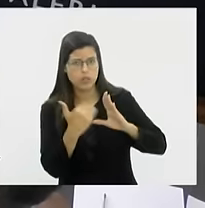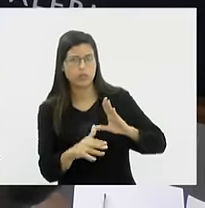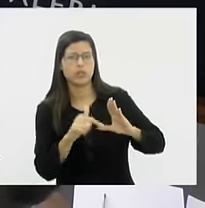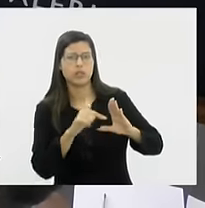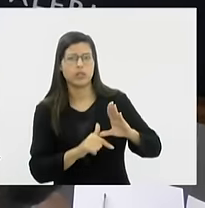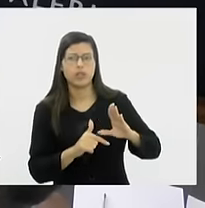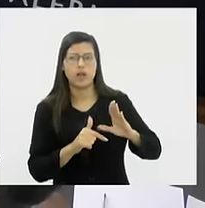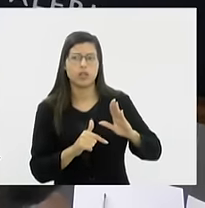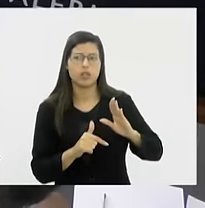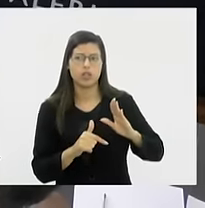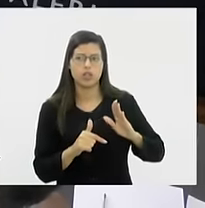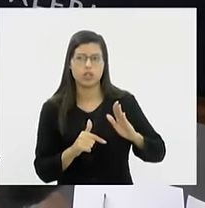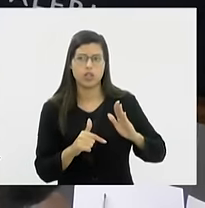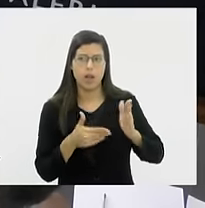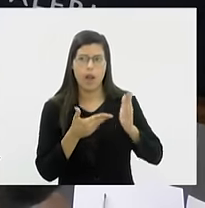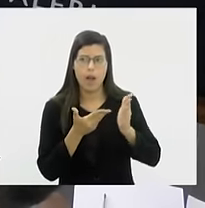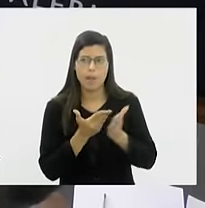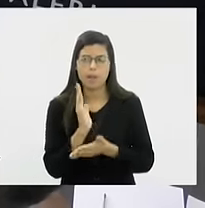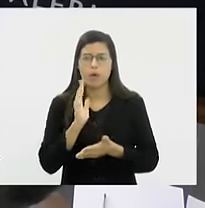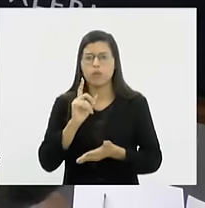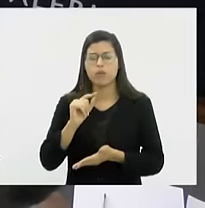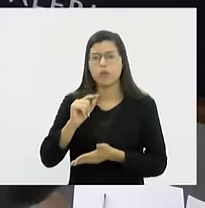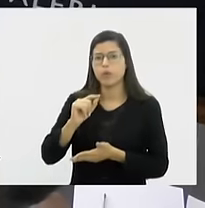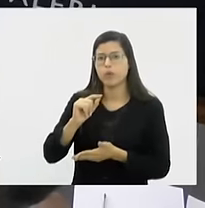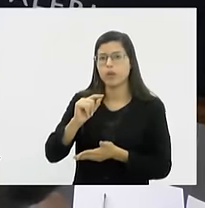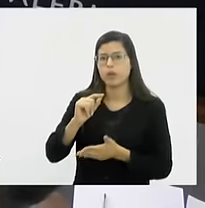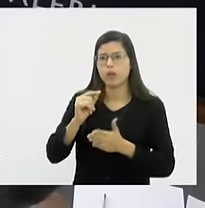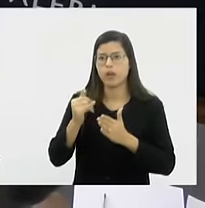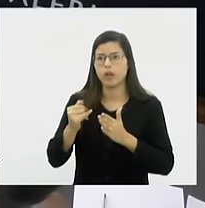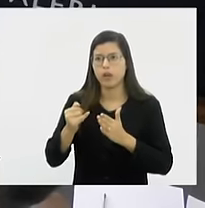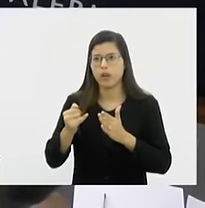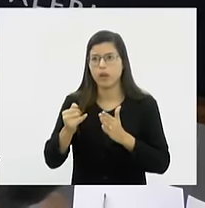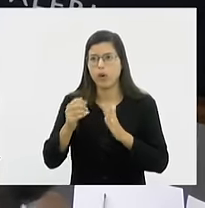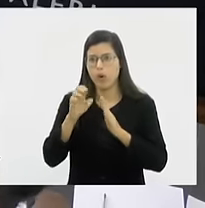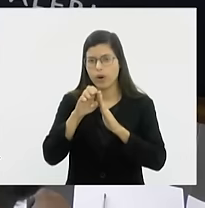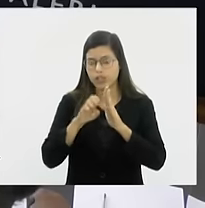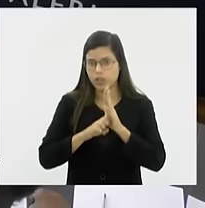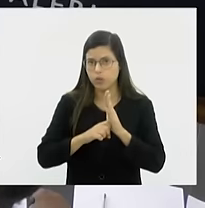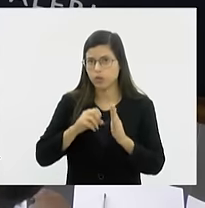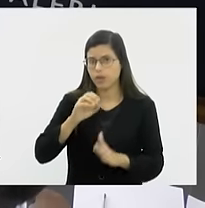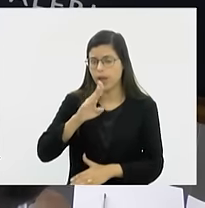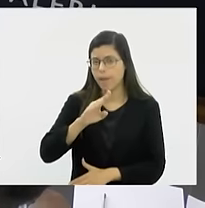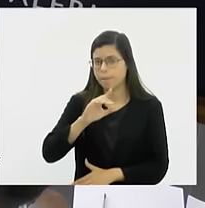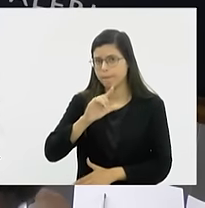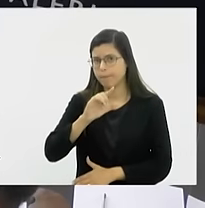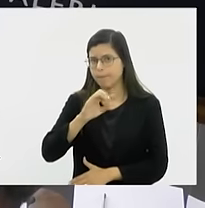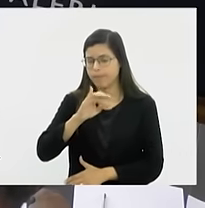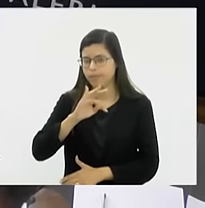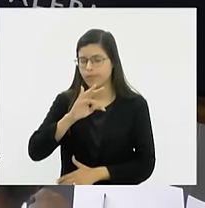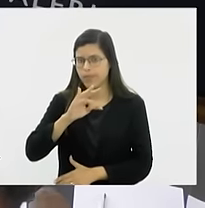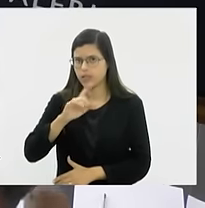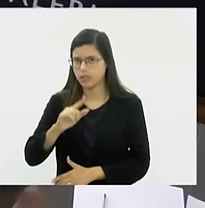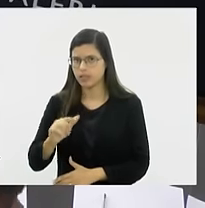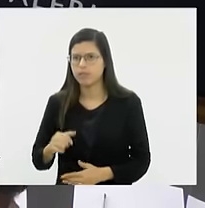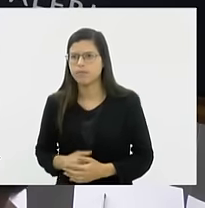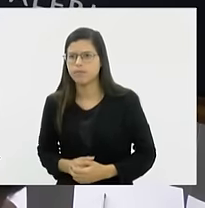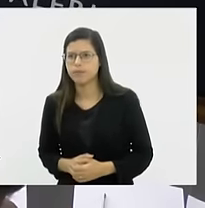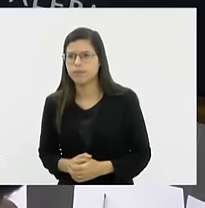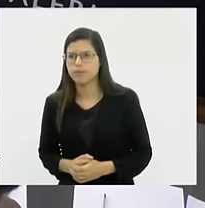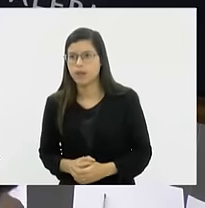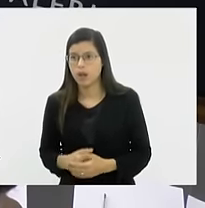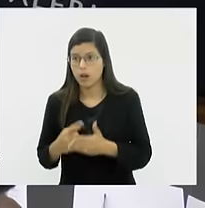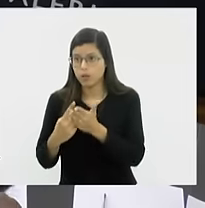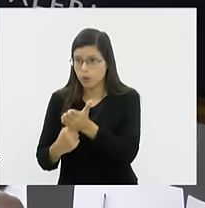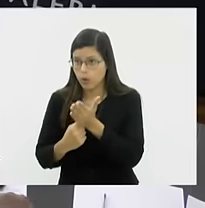Mandando mandando a mensagem para sancionar o Estatuto da Blitz. Porque foi aprovado com unanimidade nessa casa. Exatamente. Inclusive, ele se